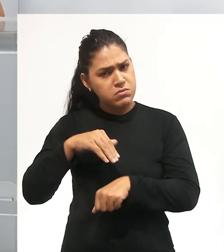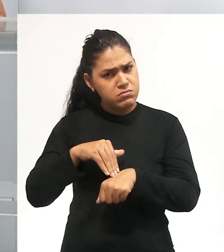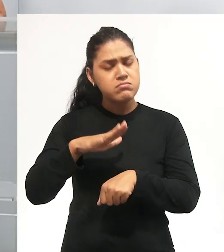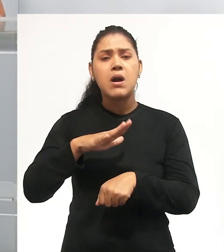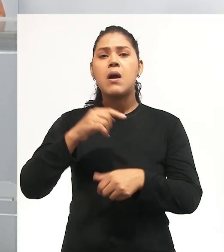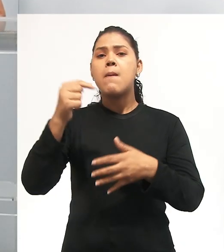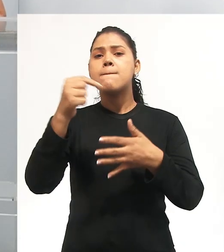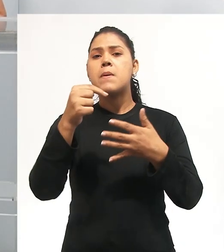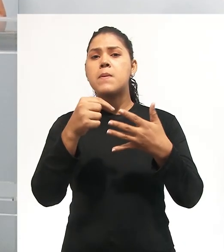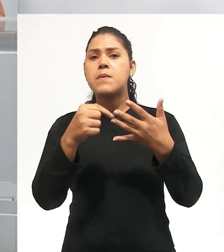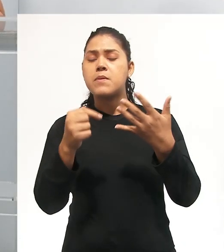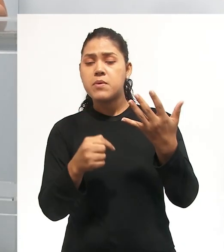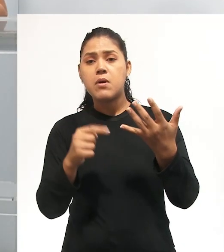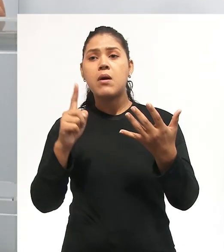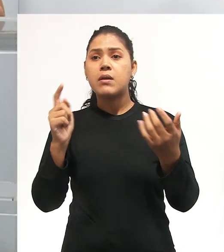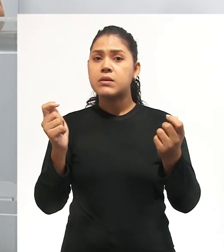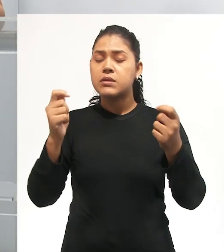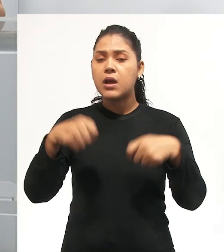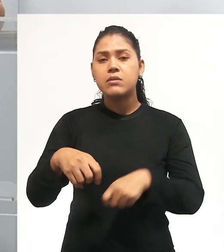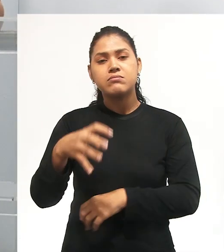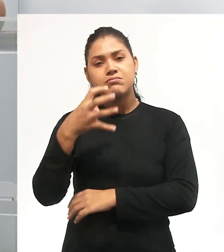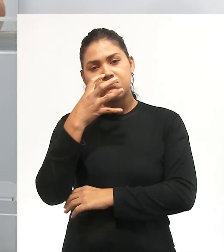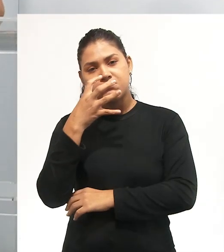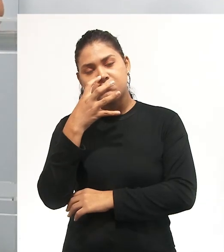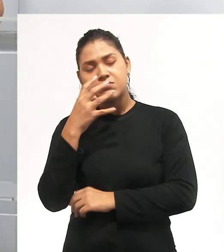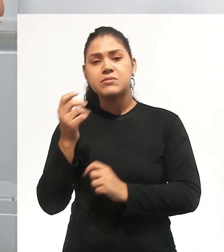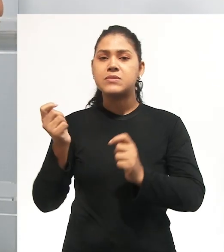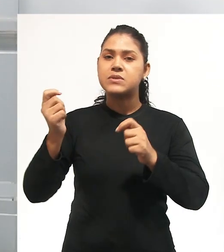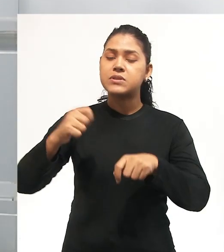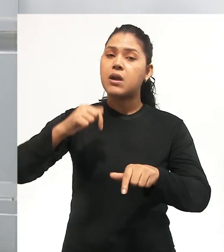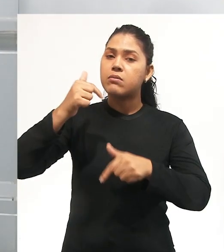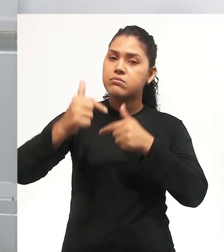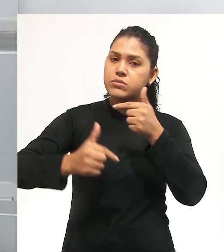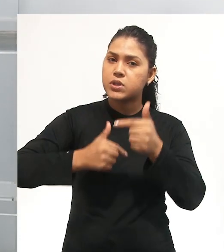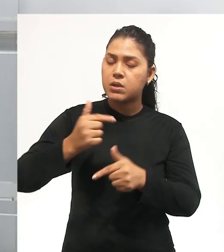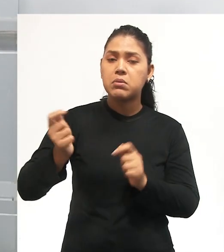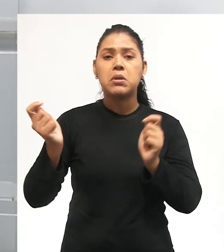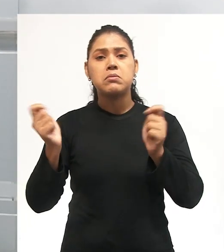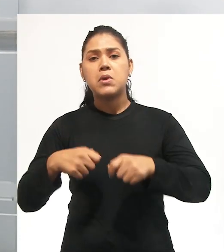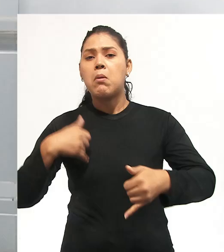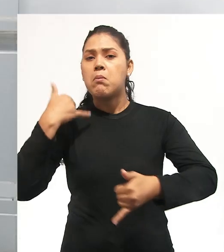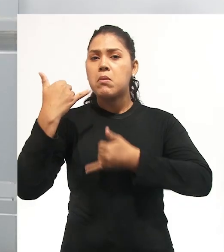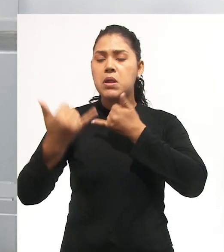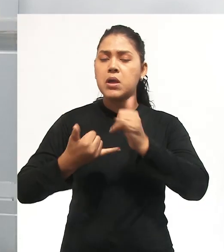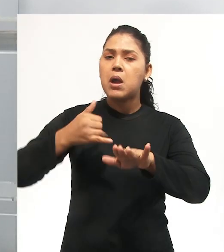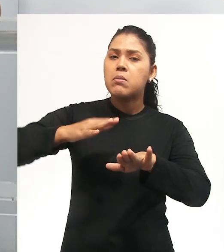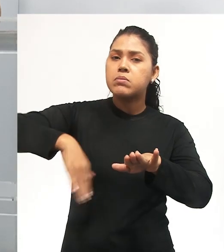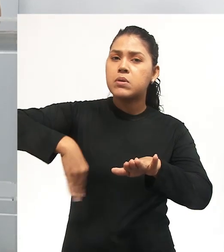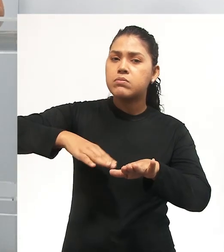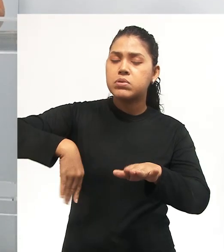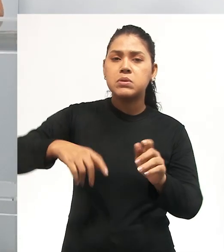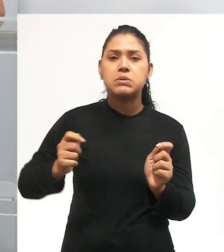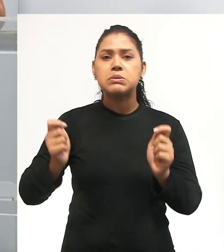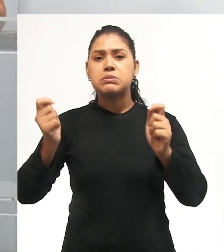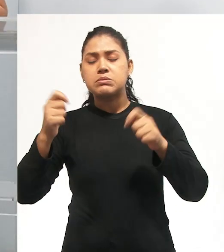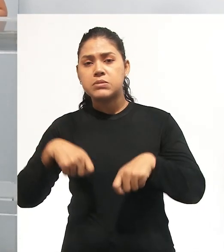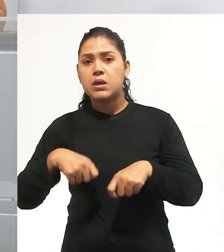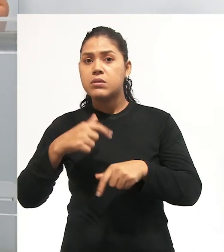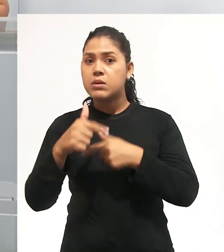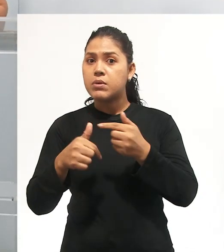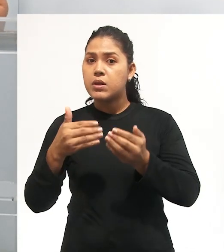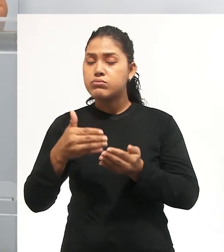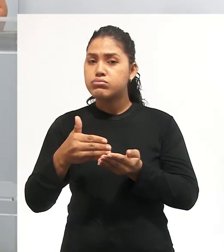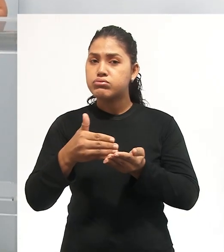torneira. Ele é um local para ser admirado, é um local que as pessoas utilizam para se divertir, é um local que é utilizado